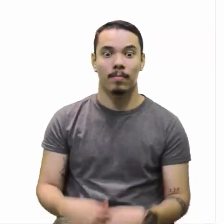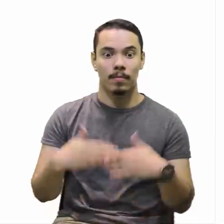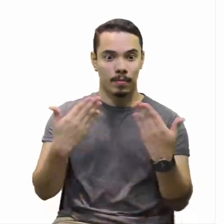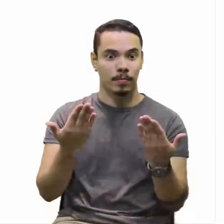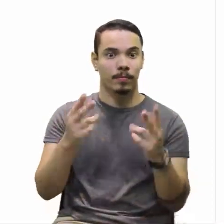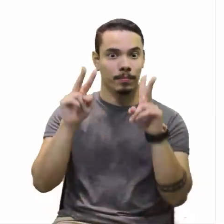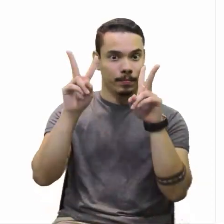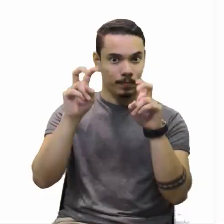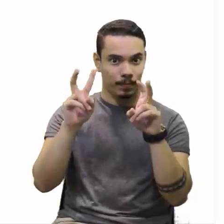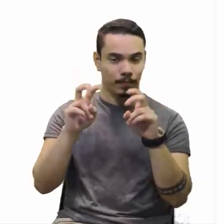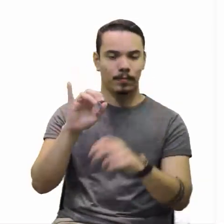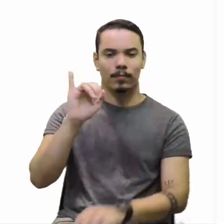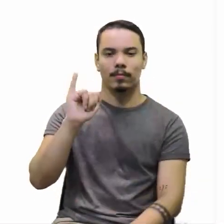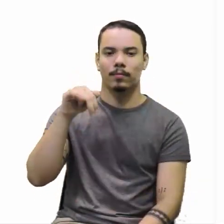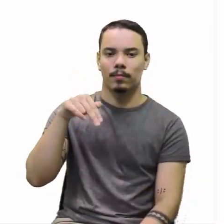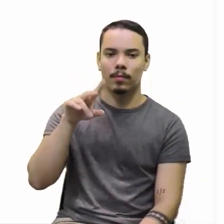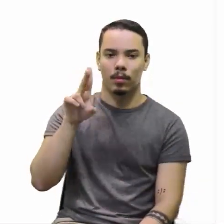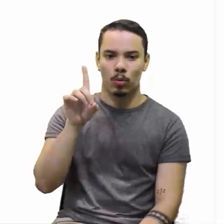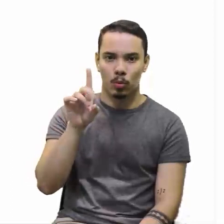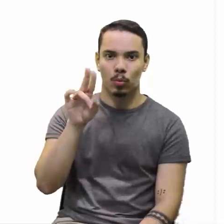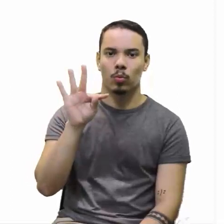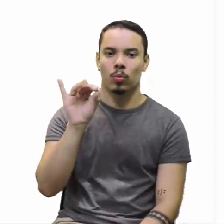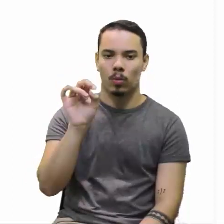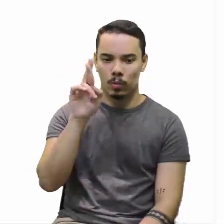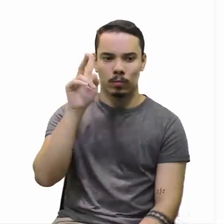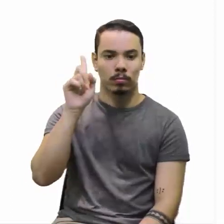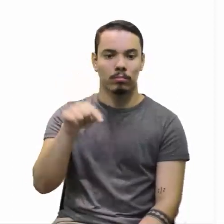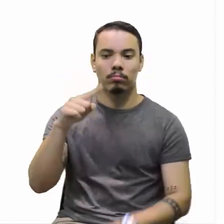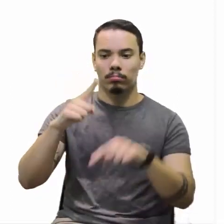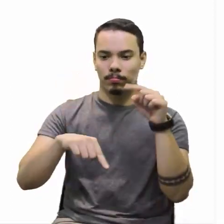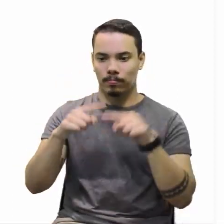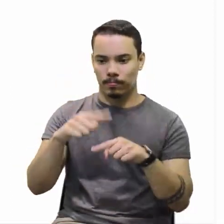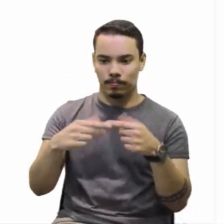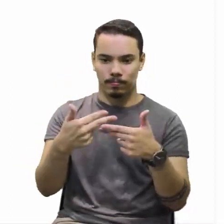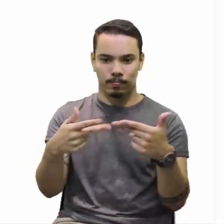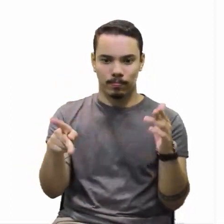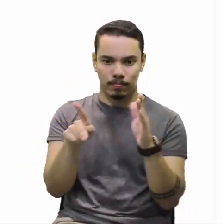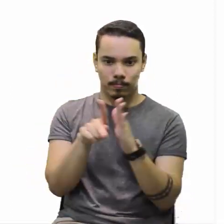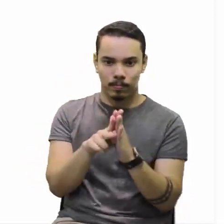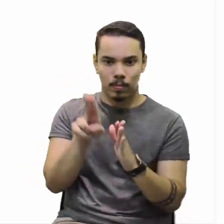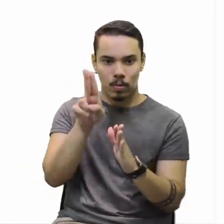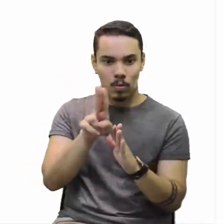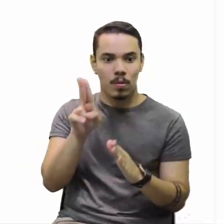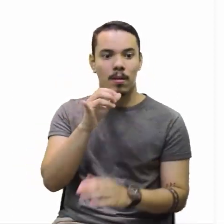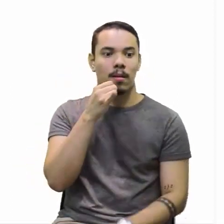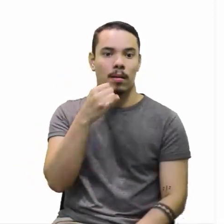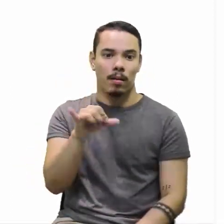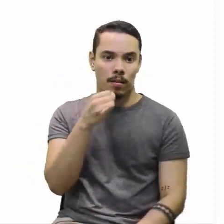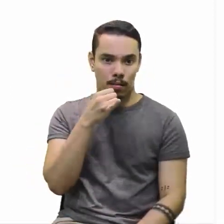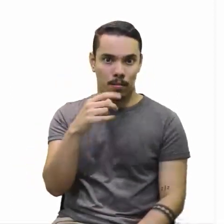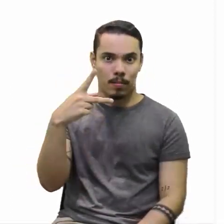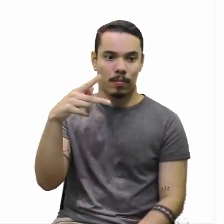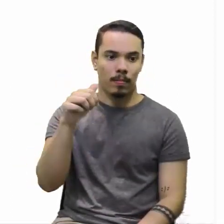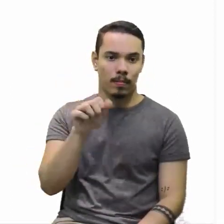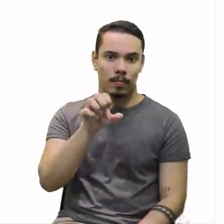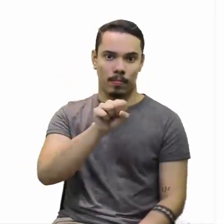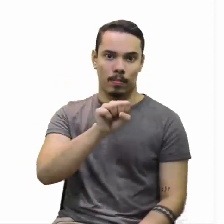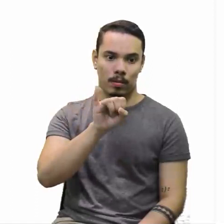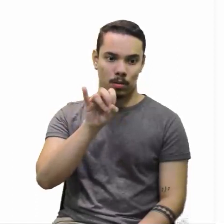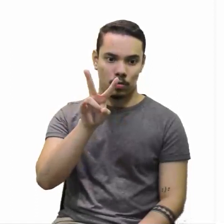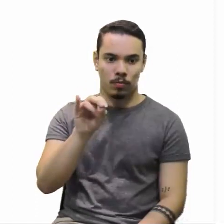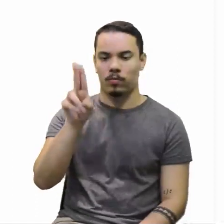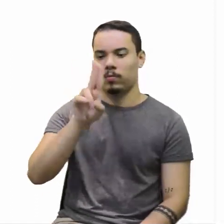Indutor, né? O indutor é um dispositivo elétrico passivo, usado em